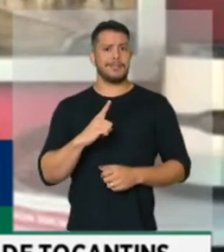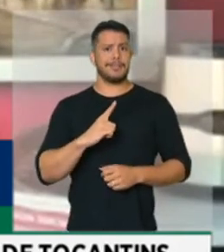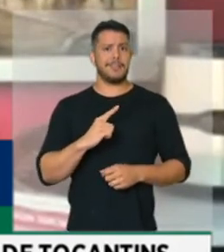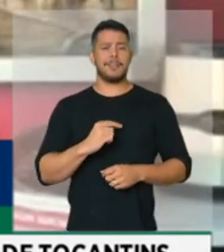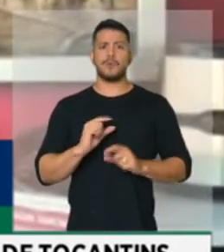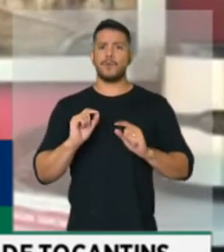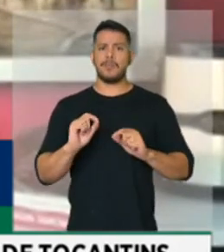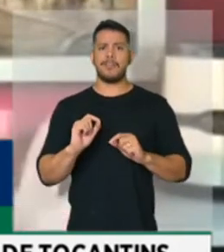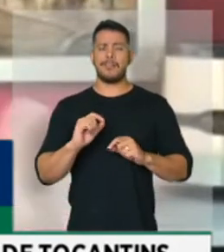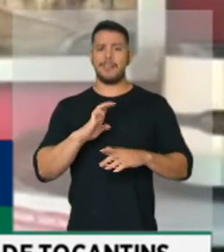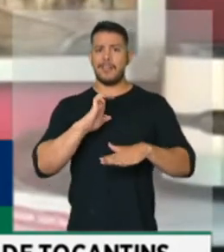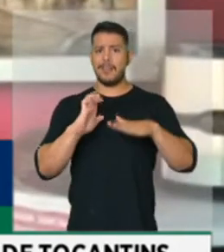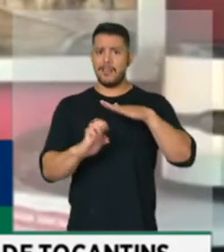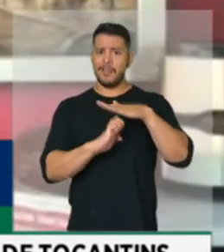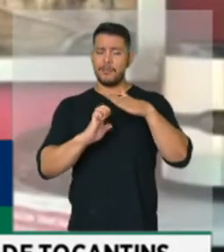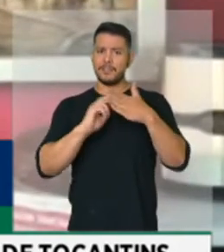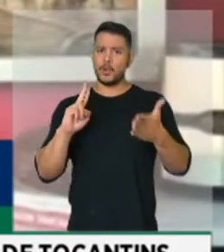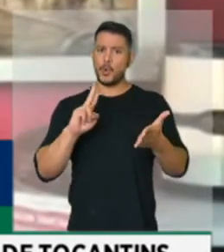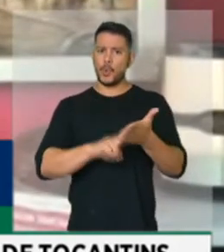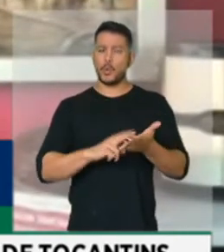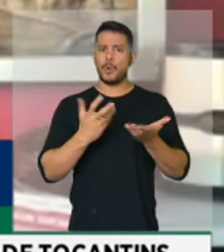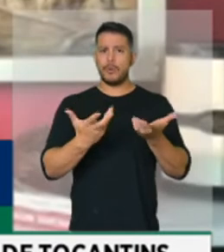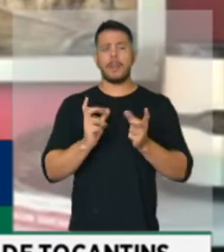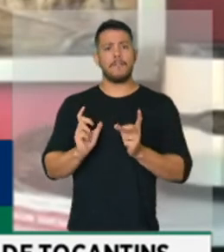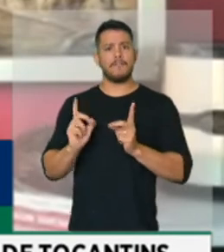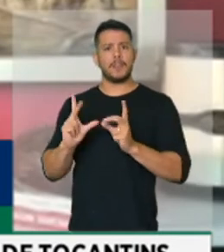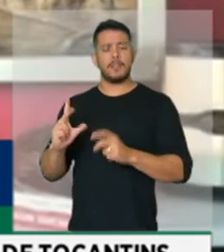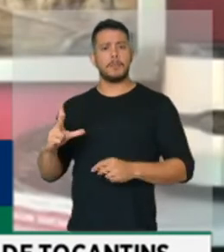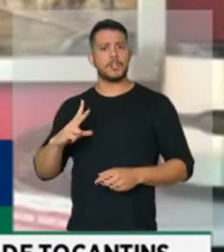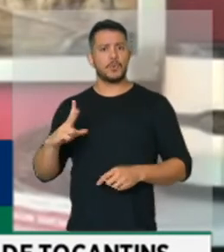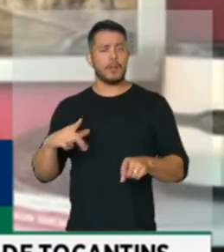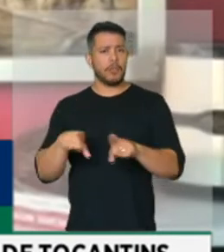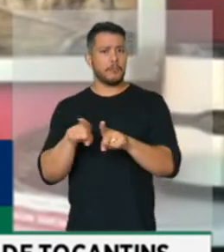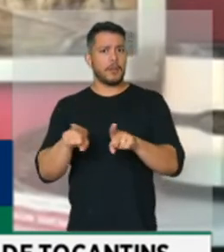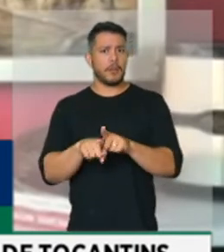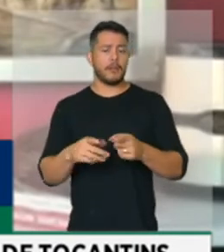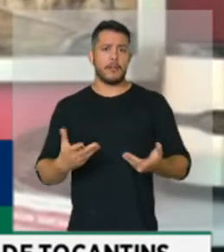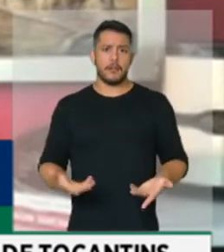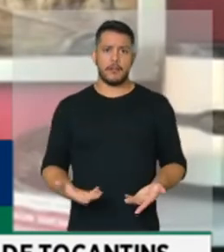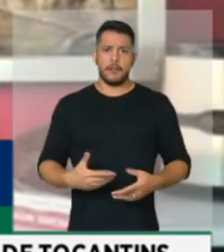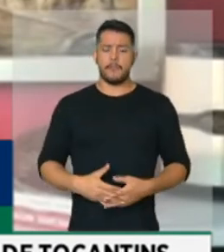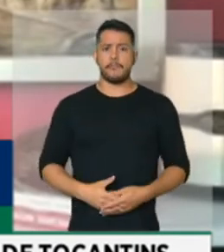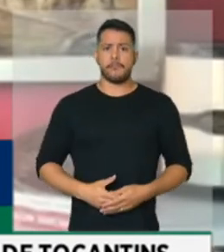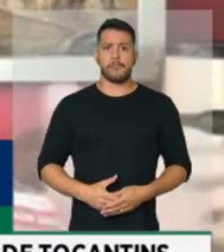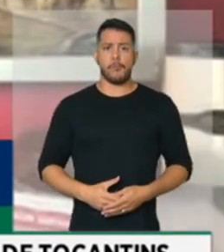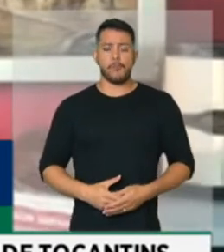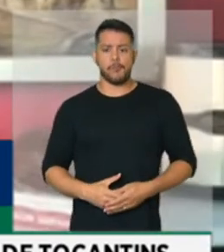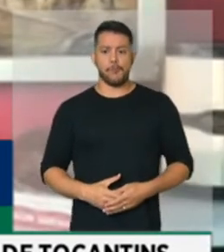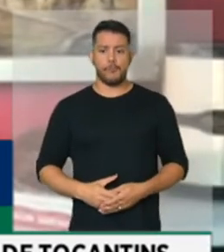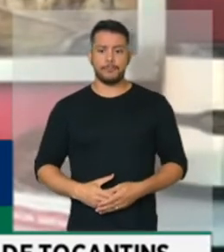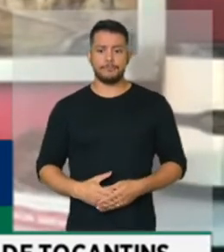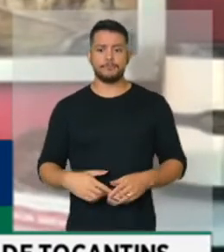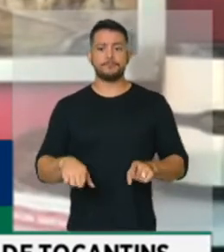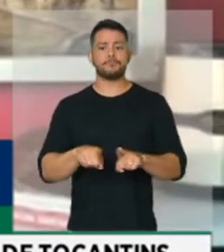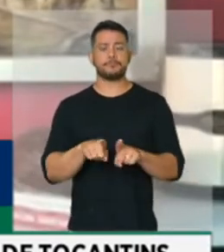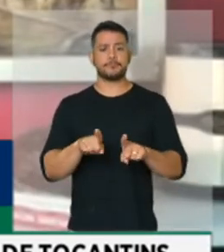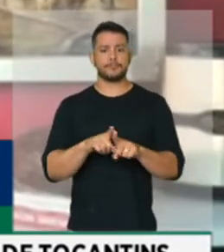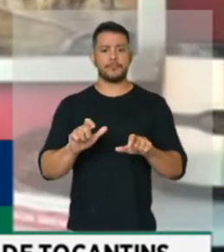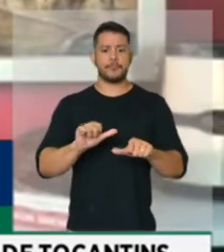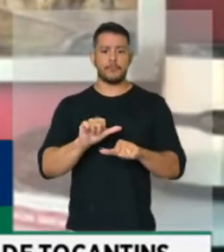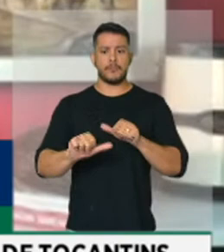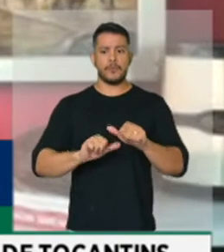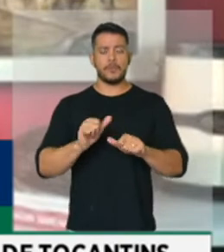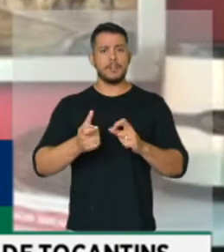ao mercado, não interessa aos pequenos municípios que são servidos pelo Correio. Está aí a pauta da reforma